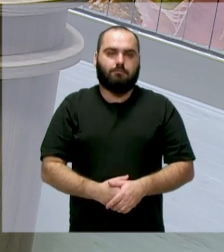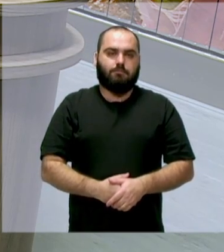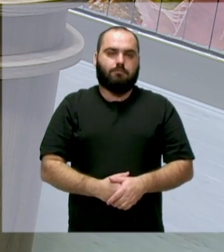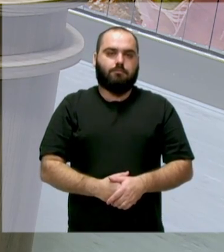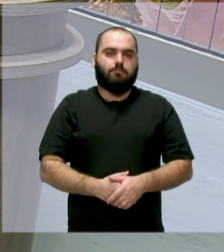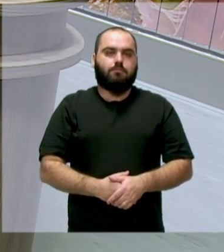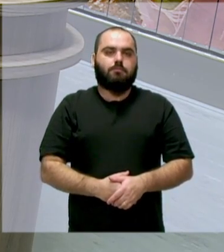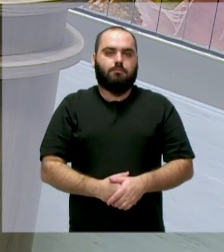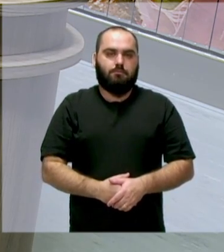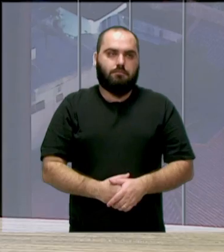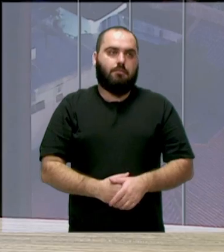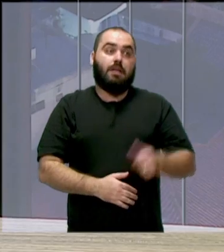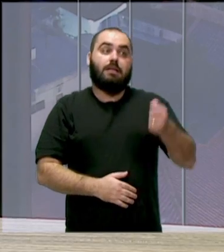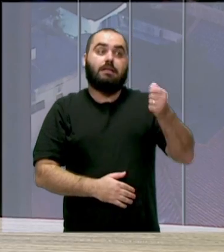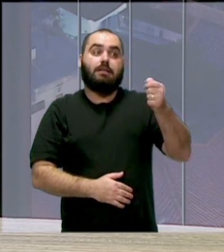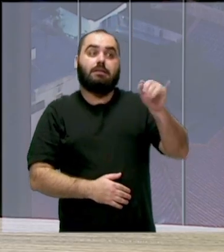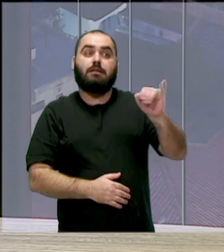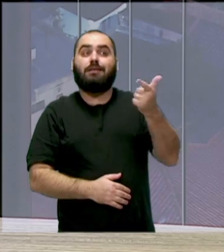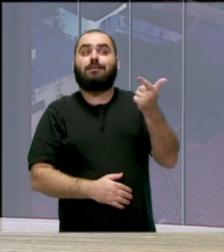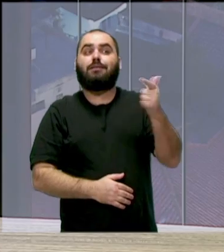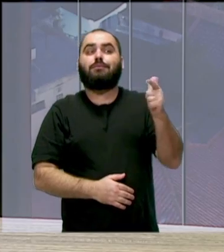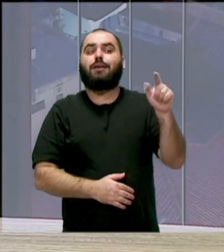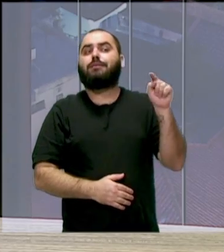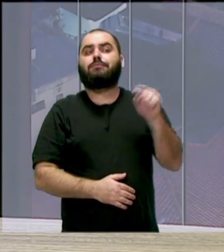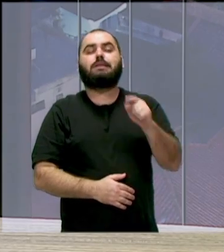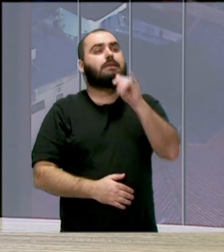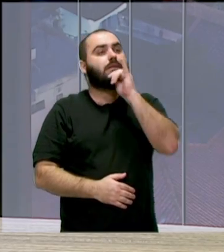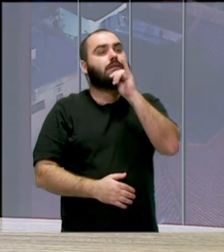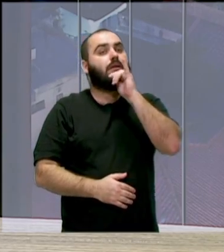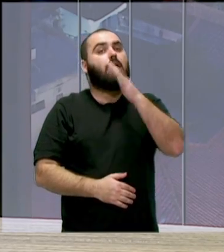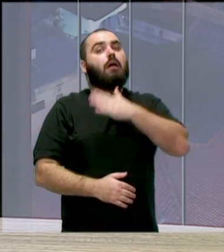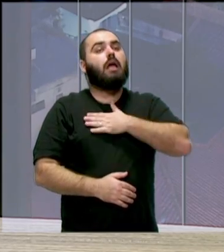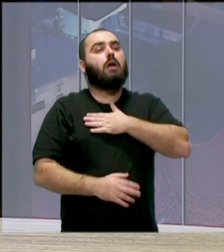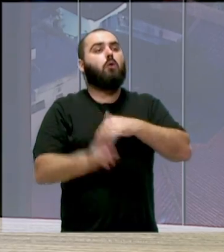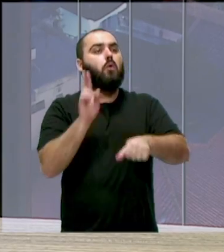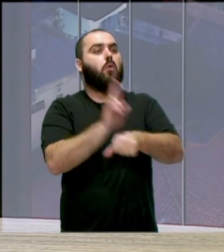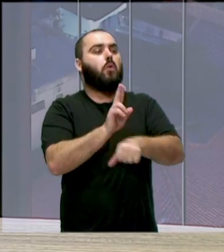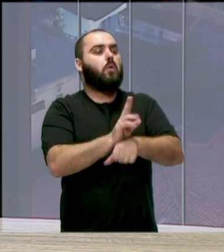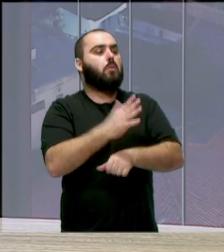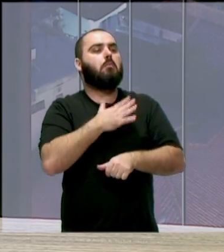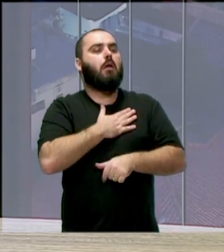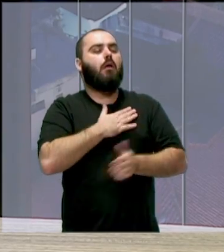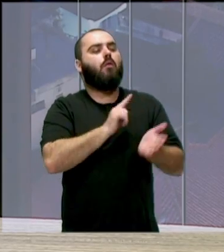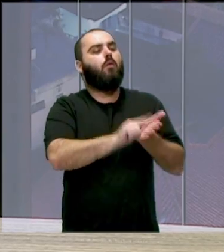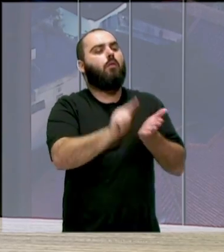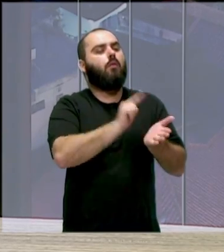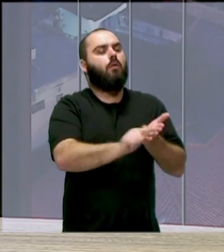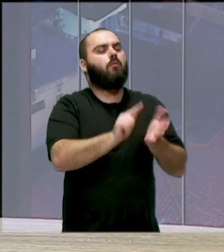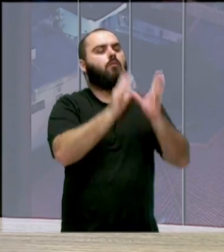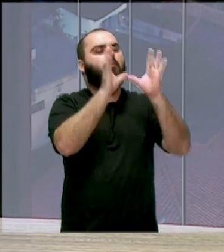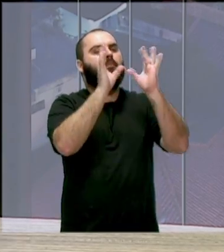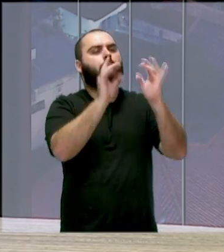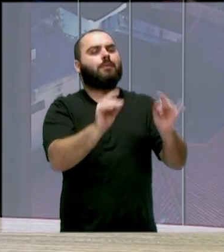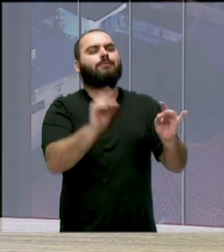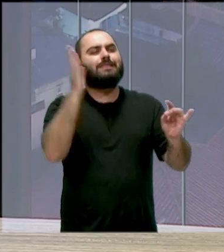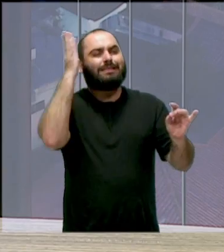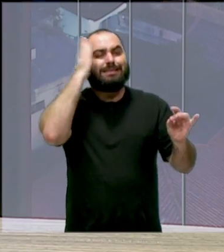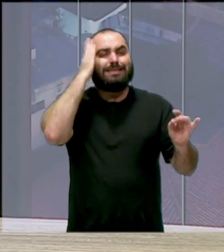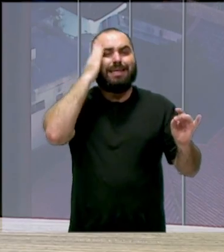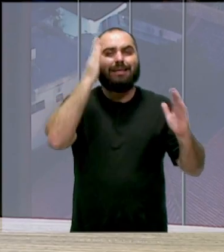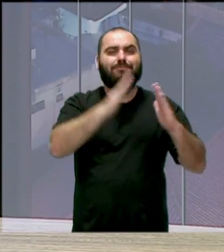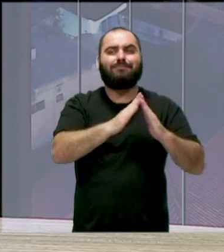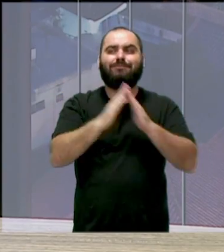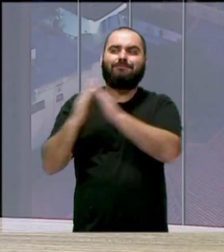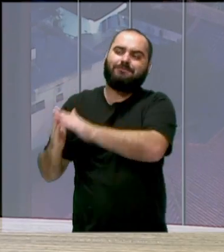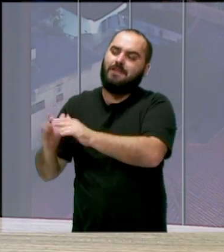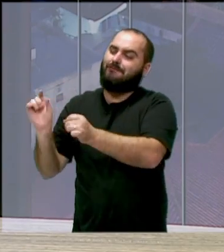E enquanto não vem isso, por exemplo, assim, digamos assim, eu cuido do meu, eu deixo tudo limpinho e tal, mas eu sei que o meu vizinho não faz,